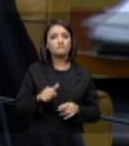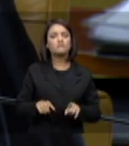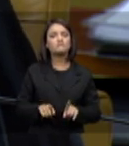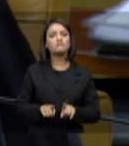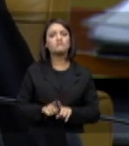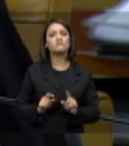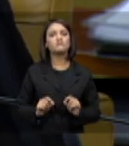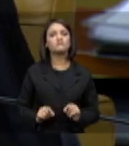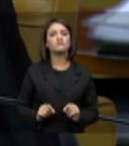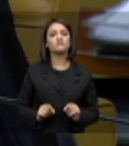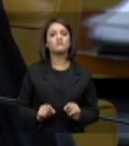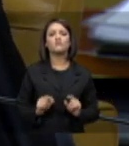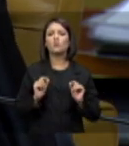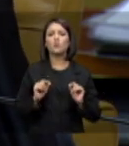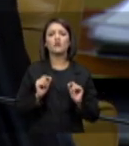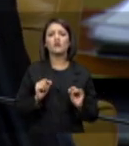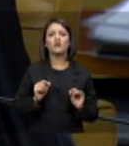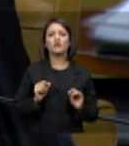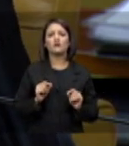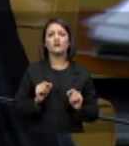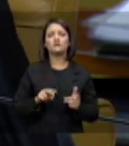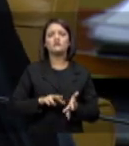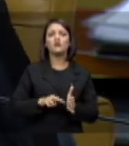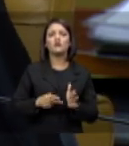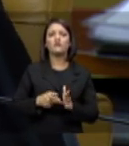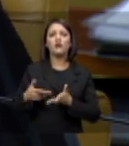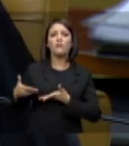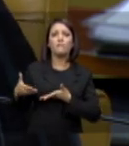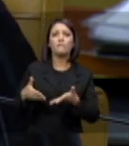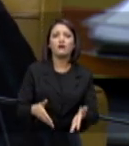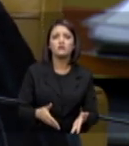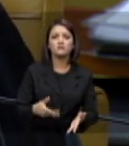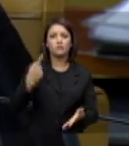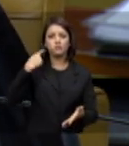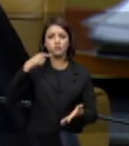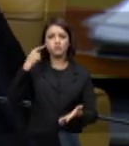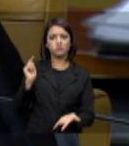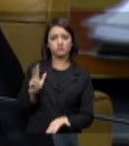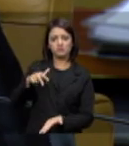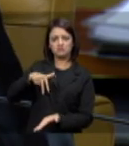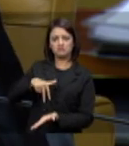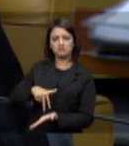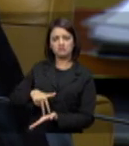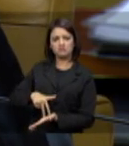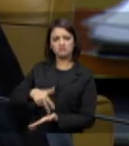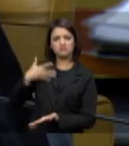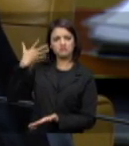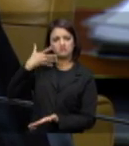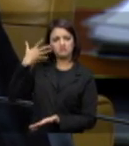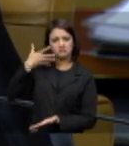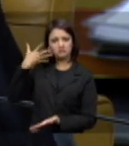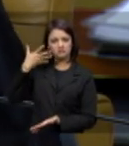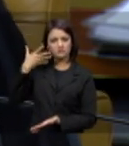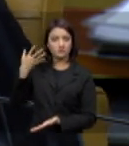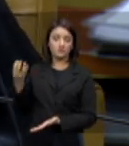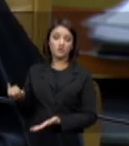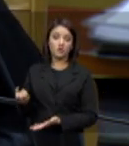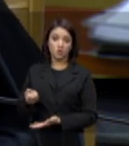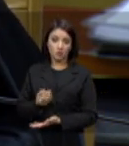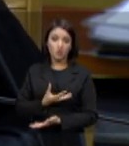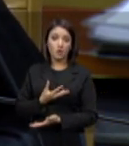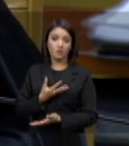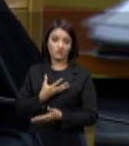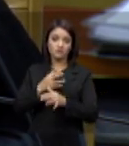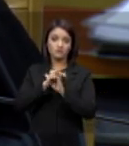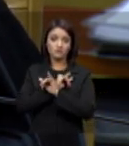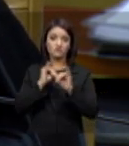sobre o que significa a participação do amicus curiae traz novos fundamentos nenhuma dúvida que